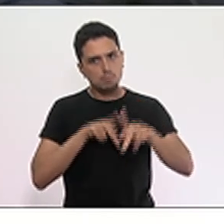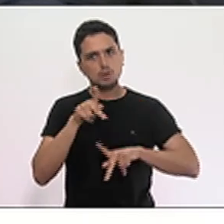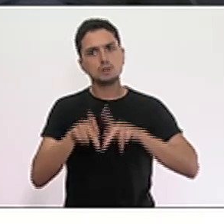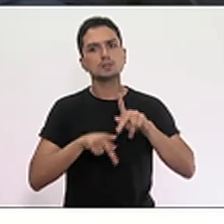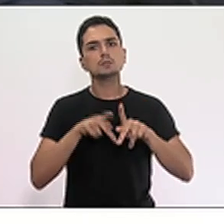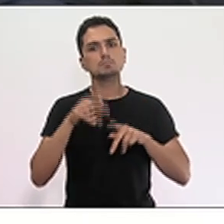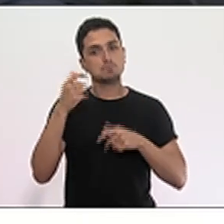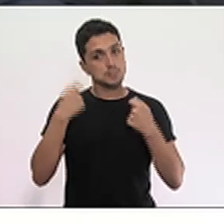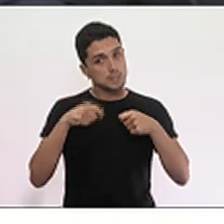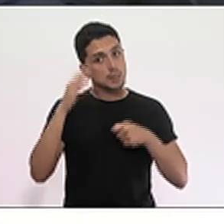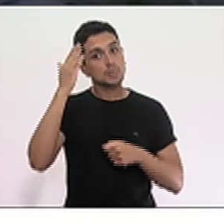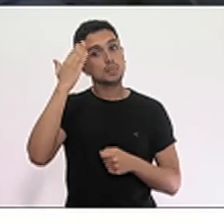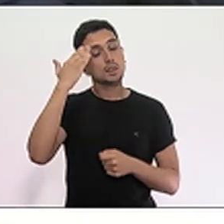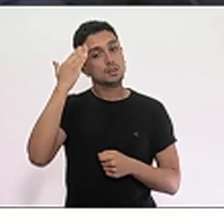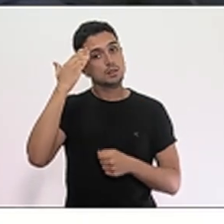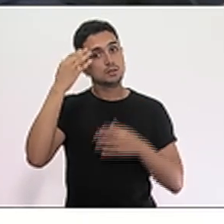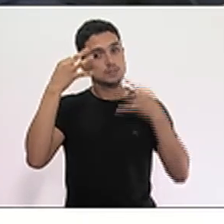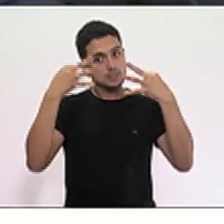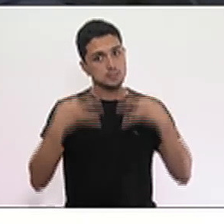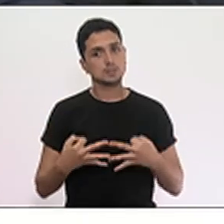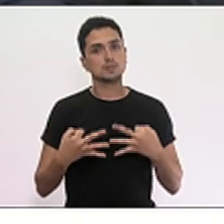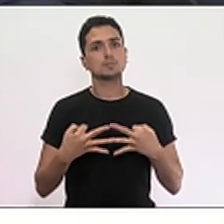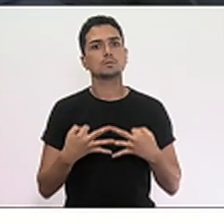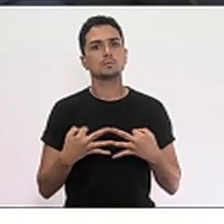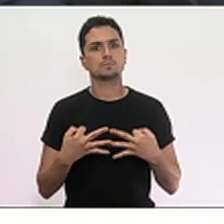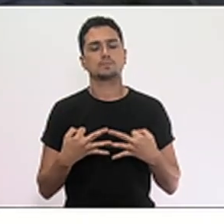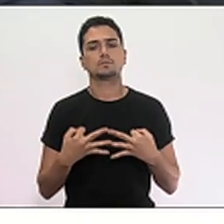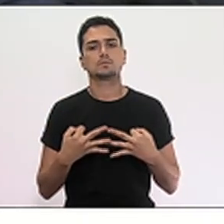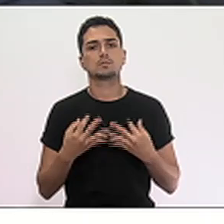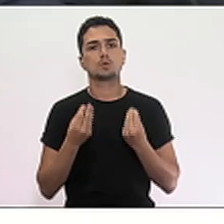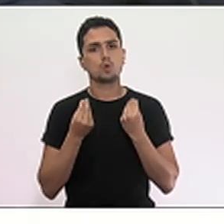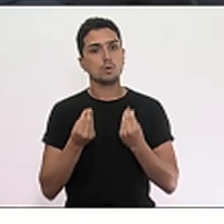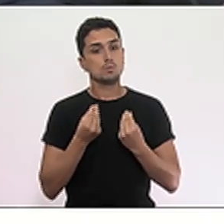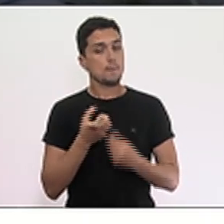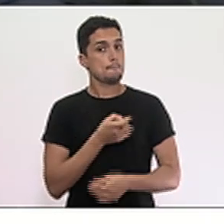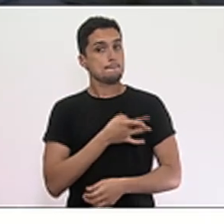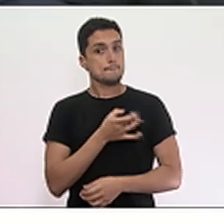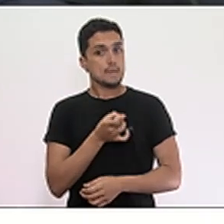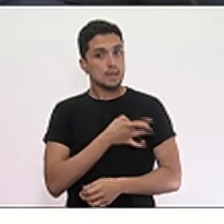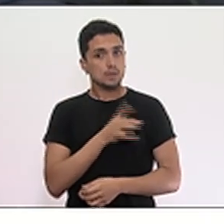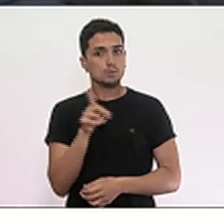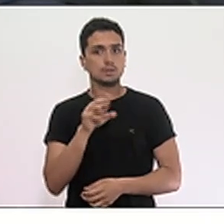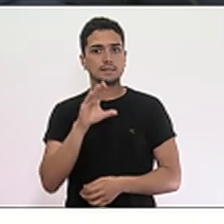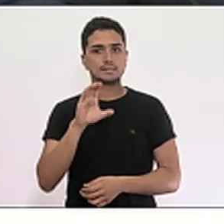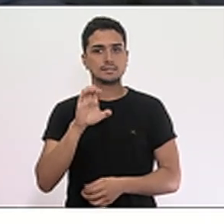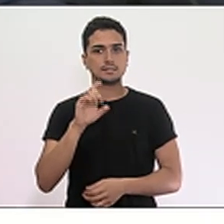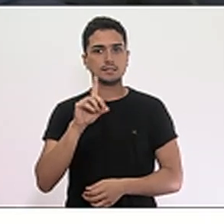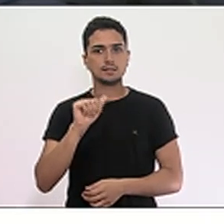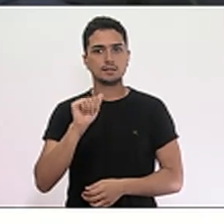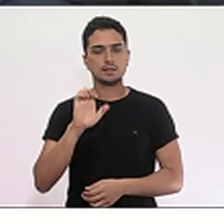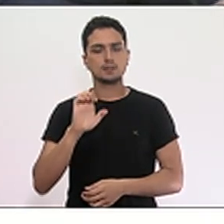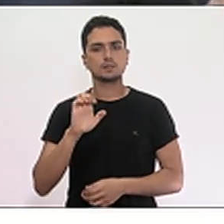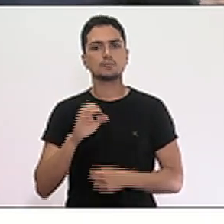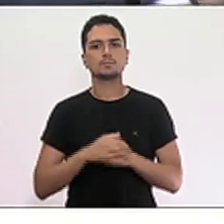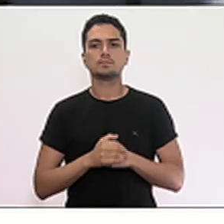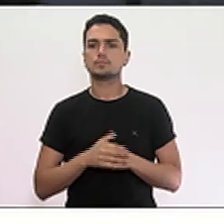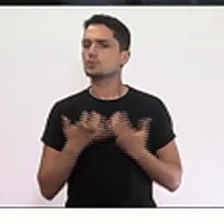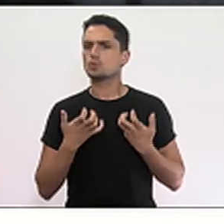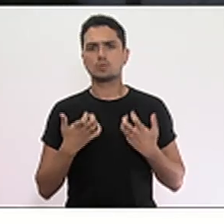terror que está implementado na cidade. E não é isso que a gente quer. A gente quer fazer o debate e